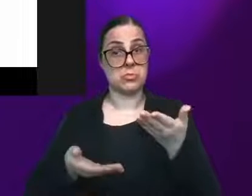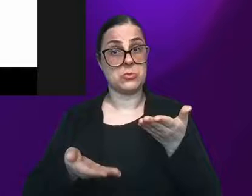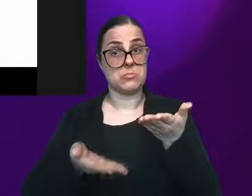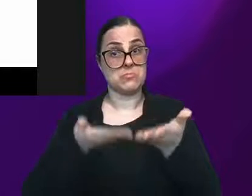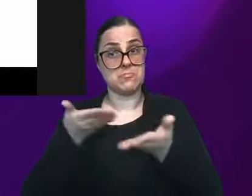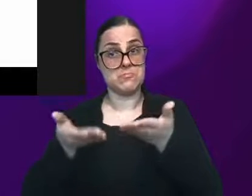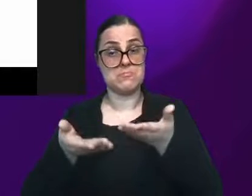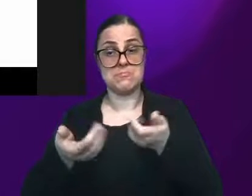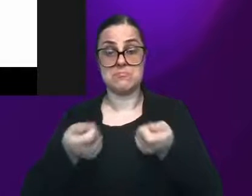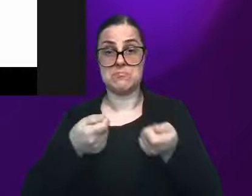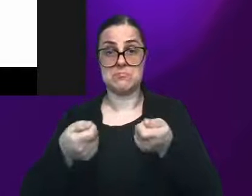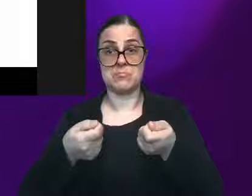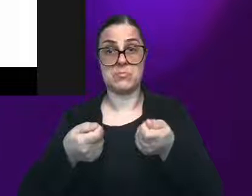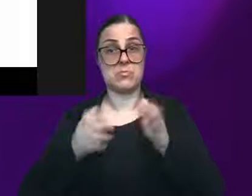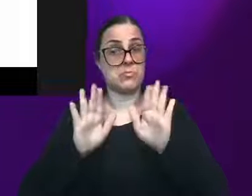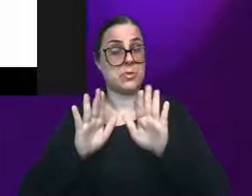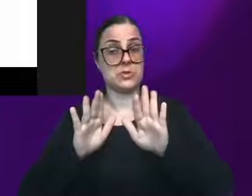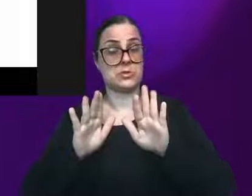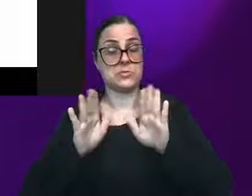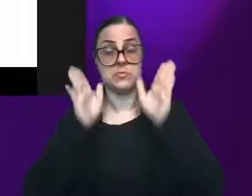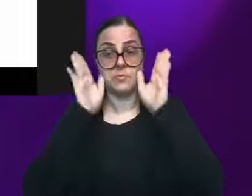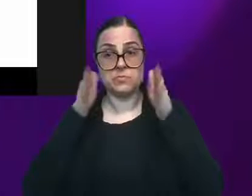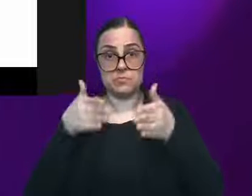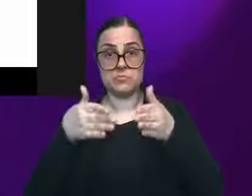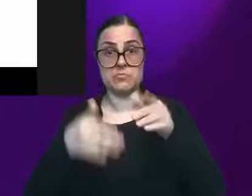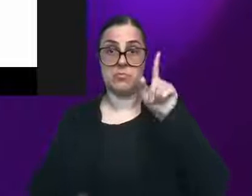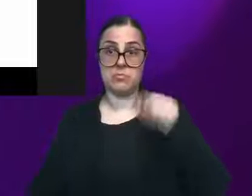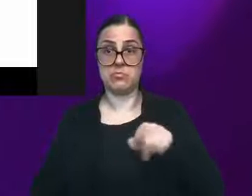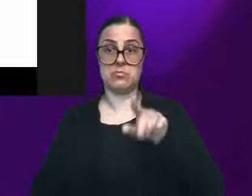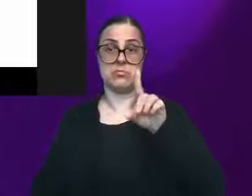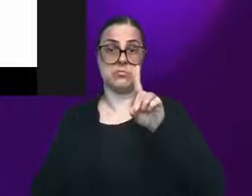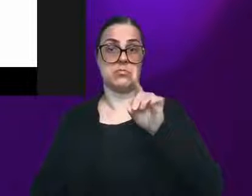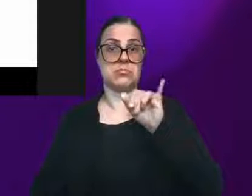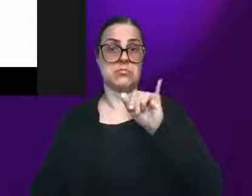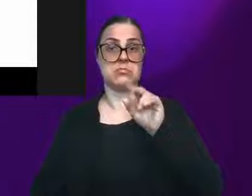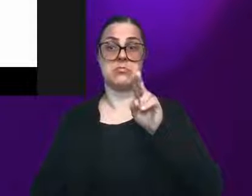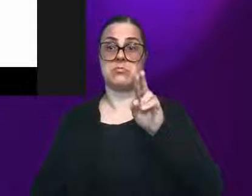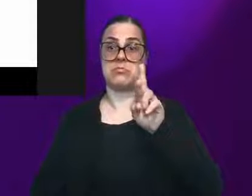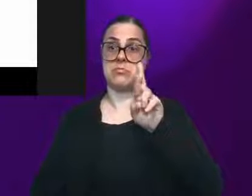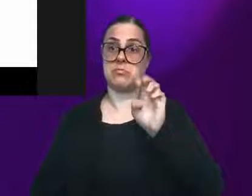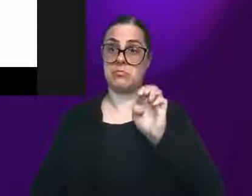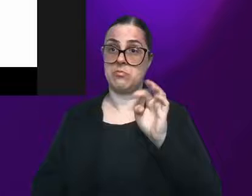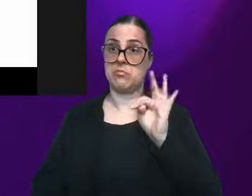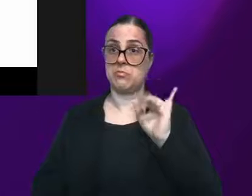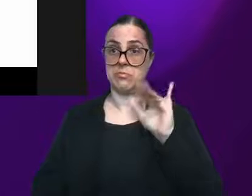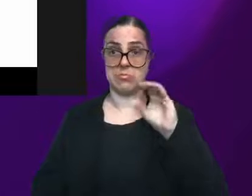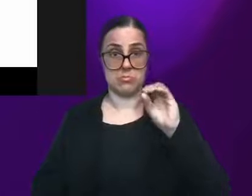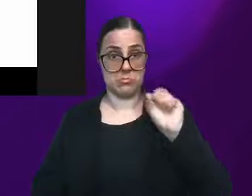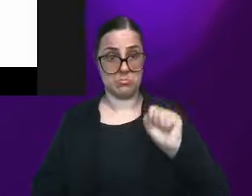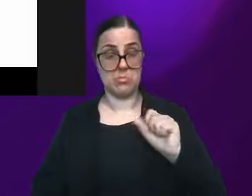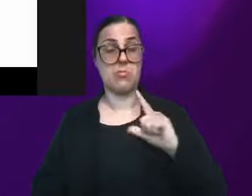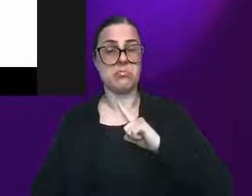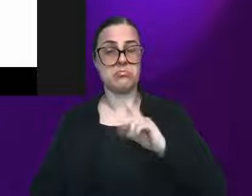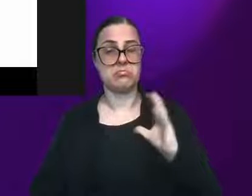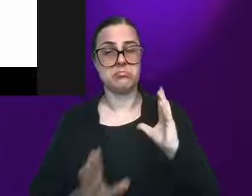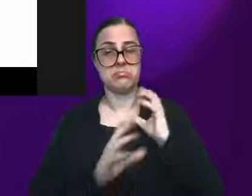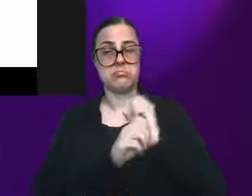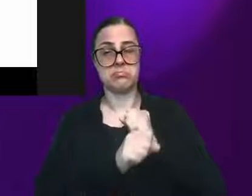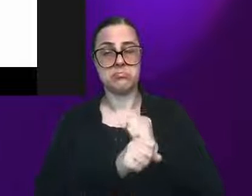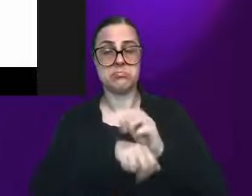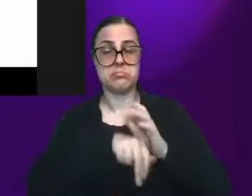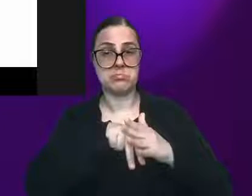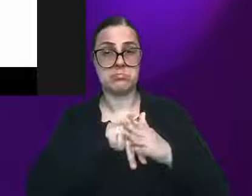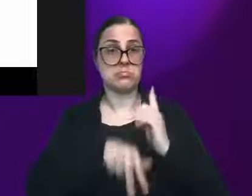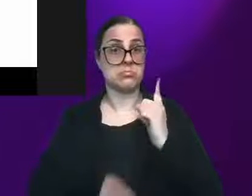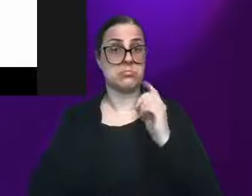falar de diuréticos. Então, esse estudo aqui, um estudo retrospectivo com mais de 18 mil pacientes,